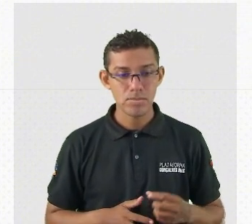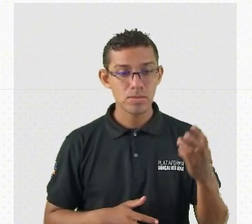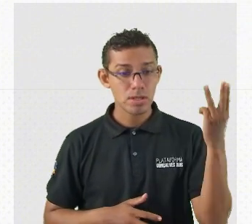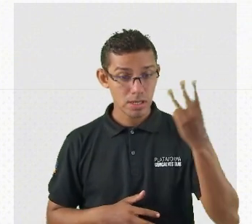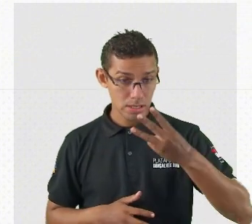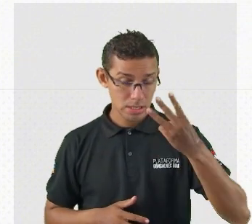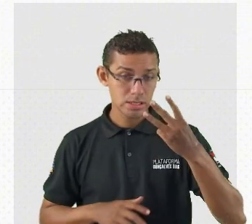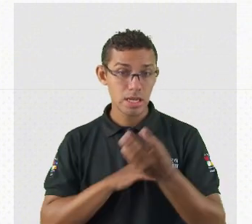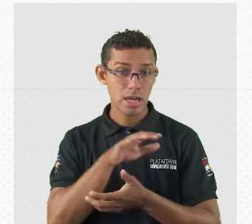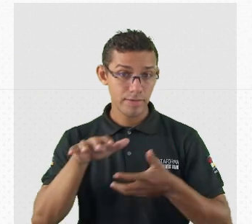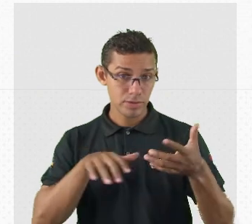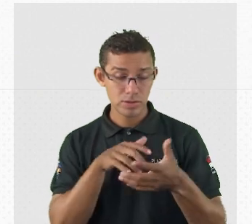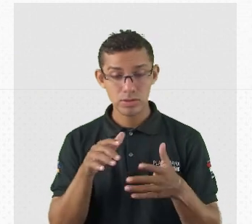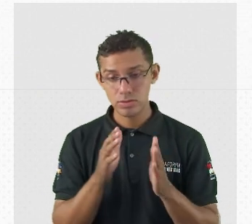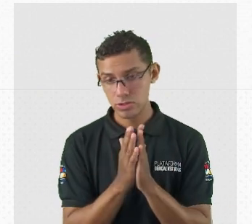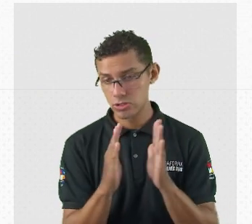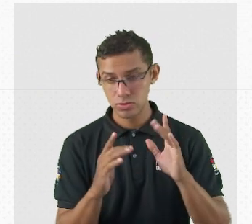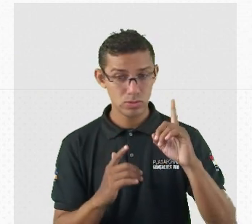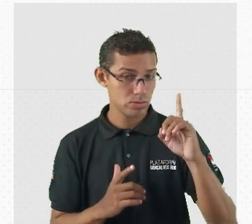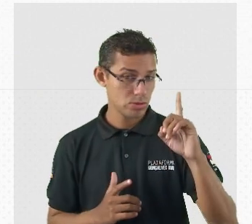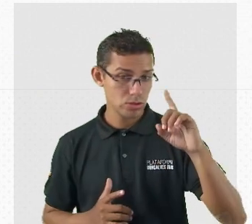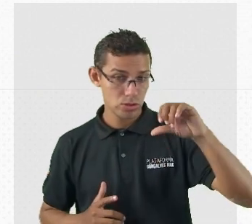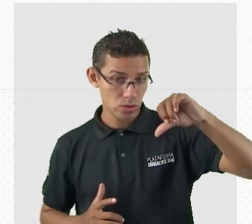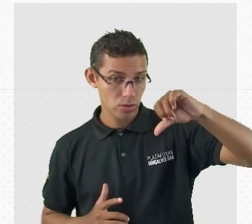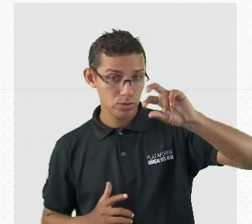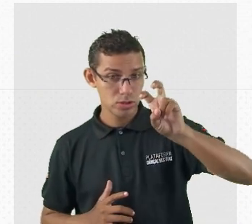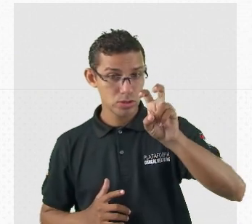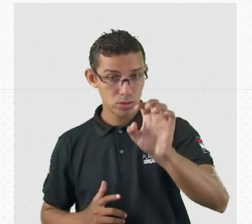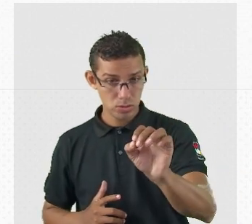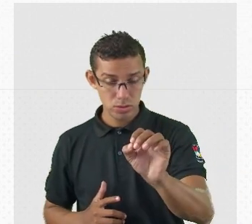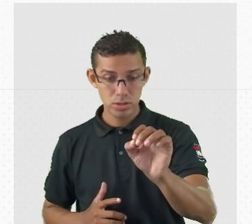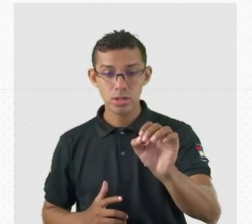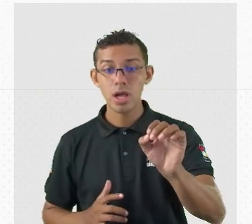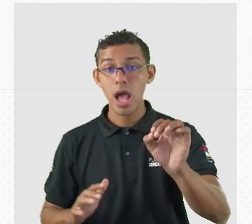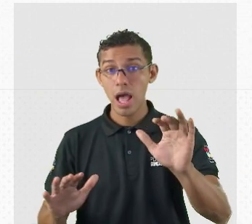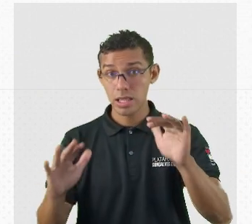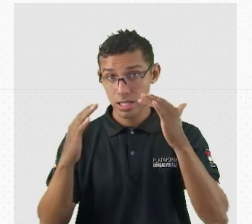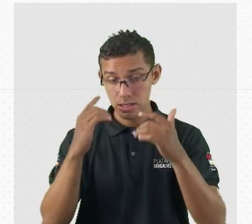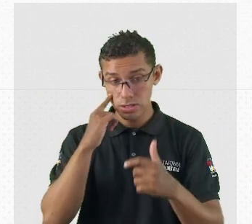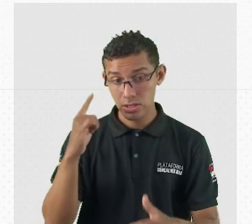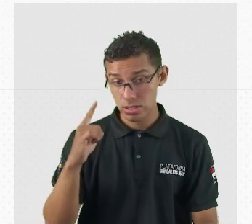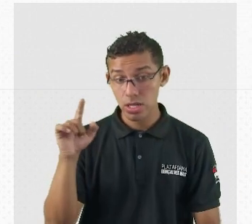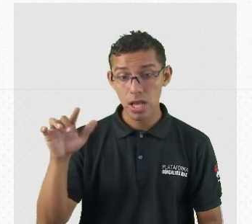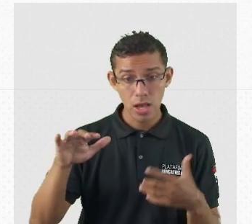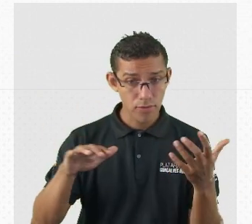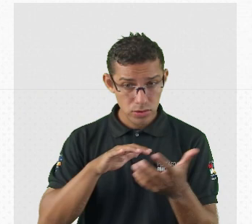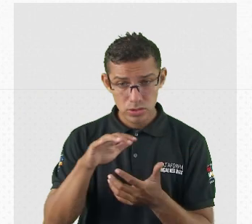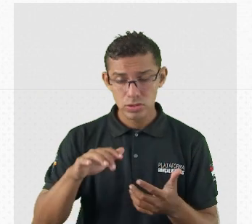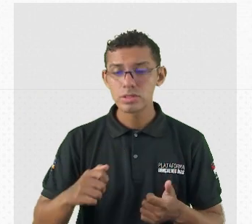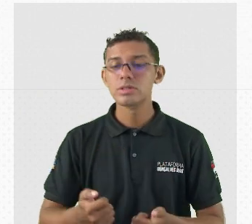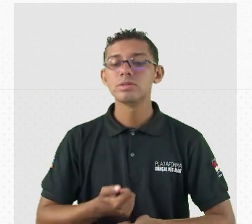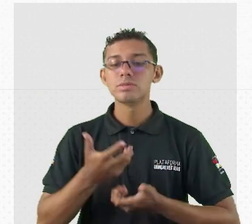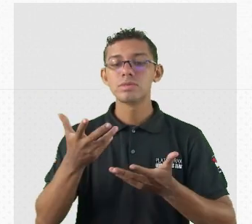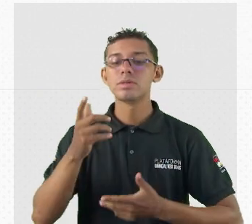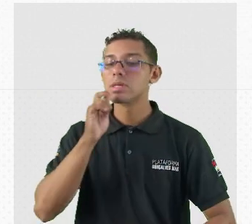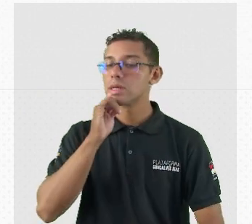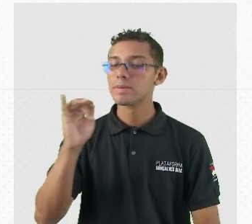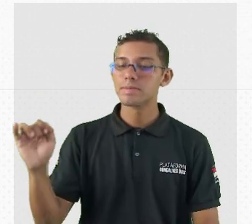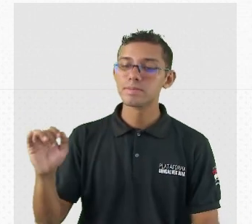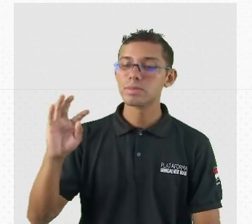a partir da década de 50 até hoje ela é muito presente, tá? Atenção, gente, essa revolução ela tem uma expressão, ela é chamada de